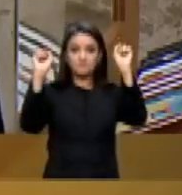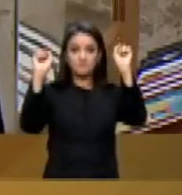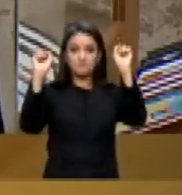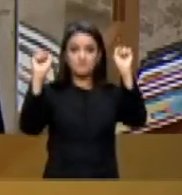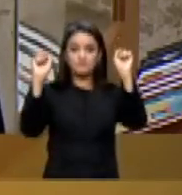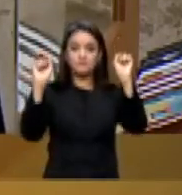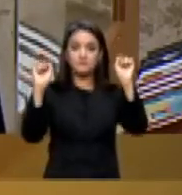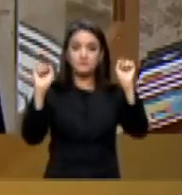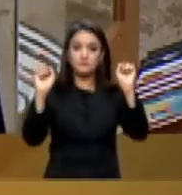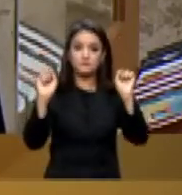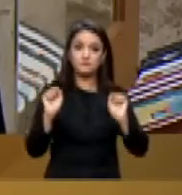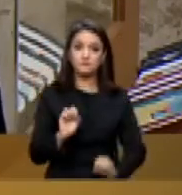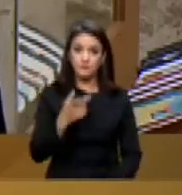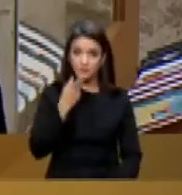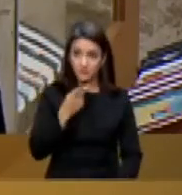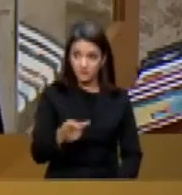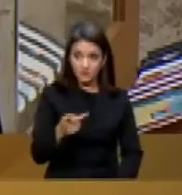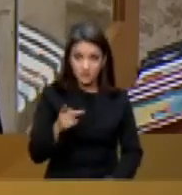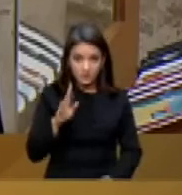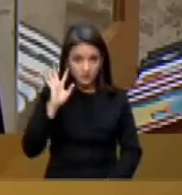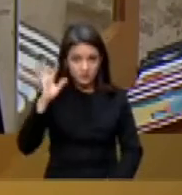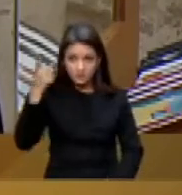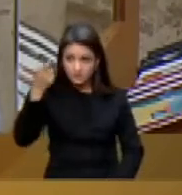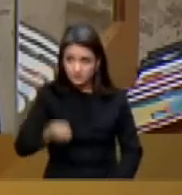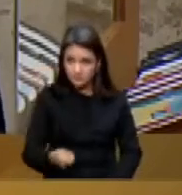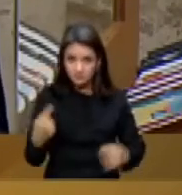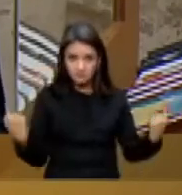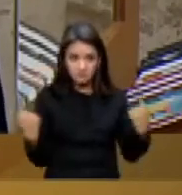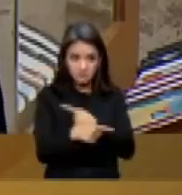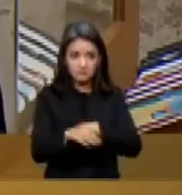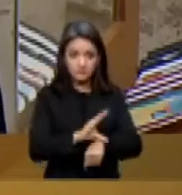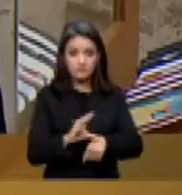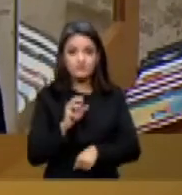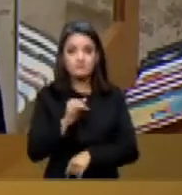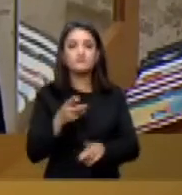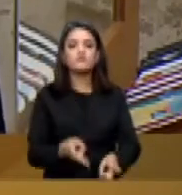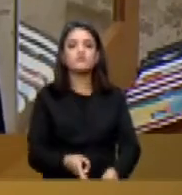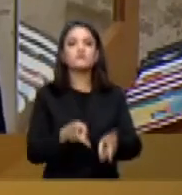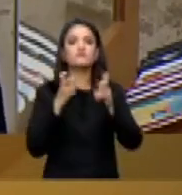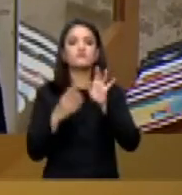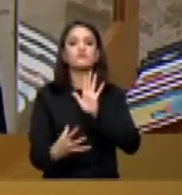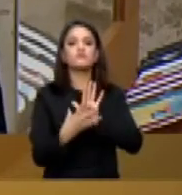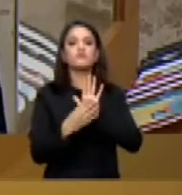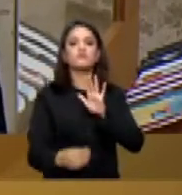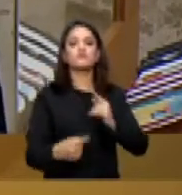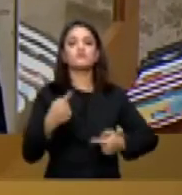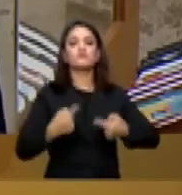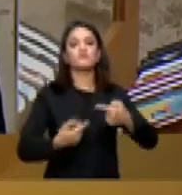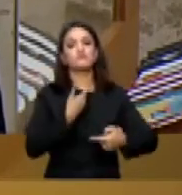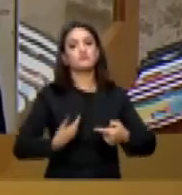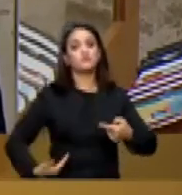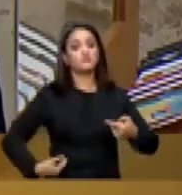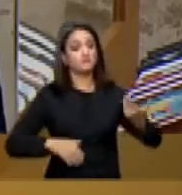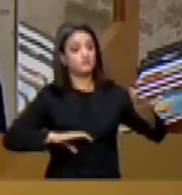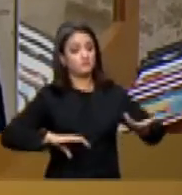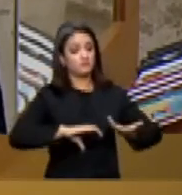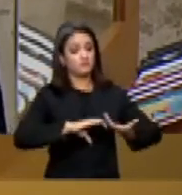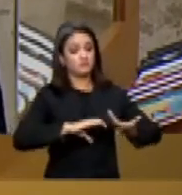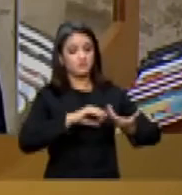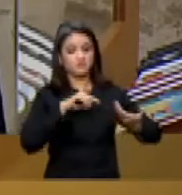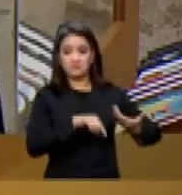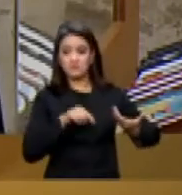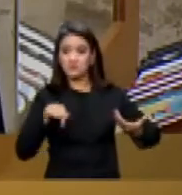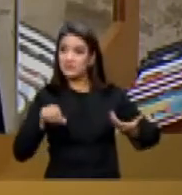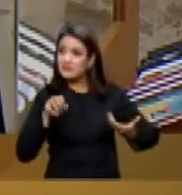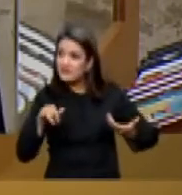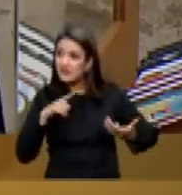tem declarado a inconstitucionalidade quando identifica que o modelo da política pública aprovado no Parlamento viola de maneira clara e